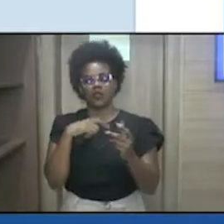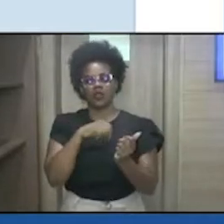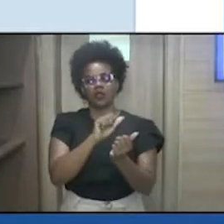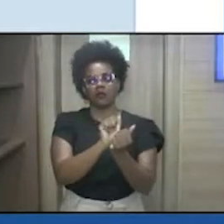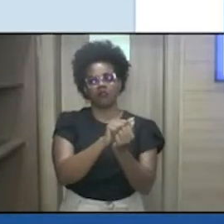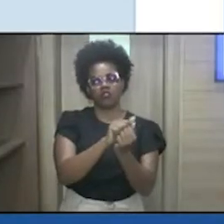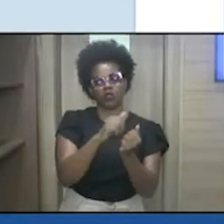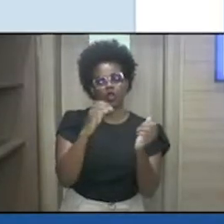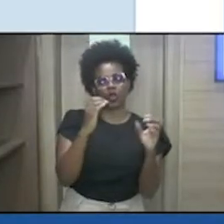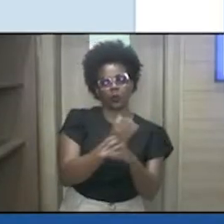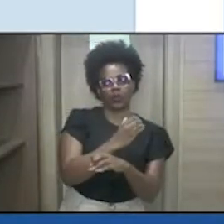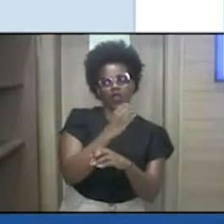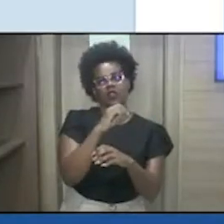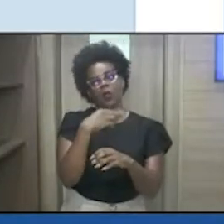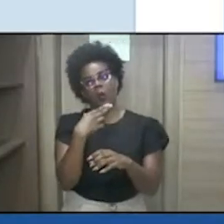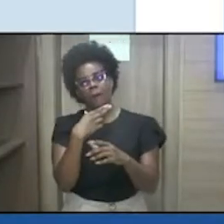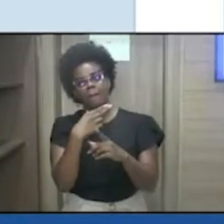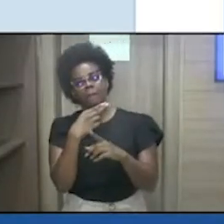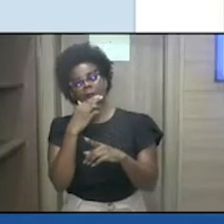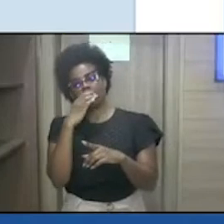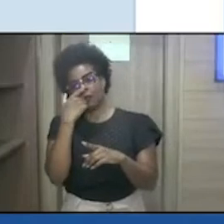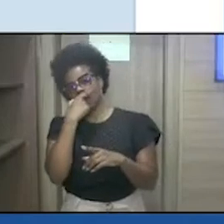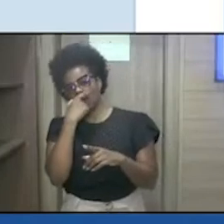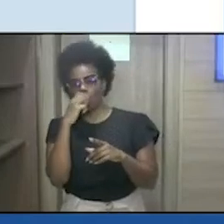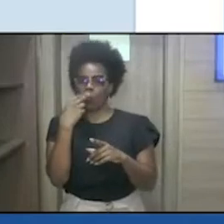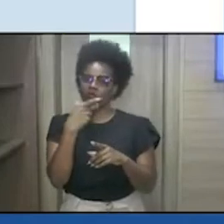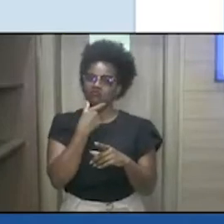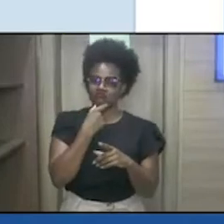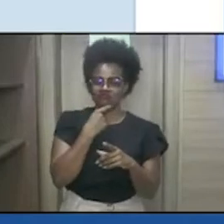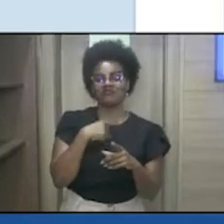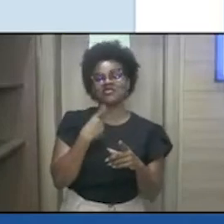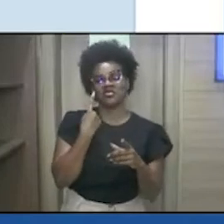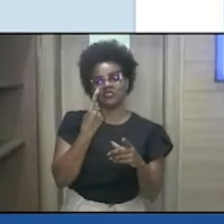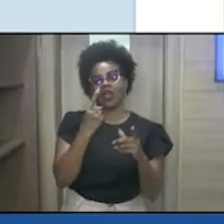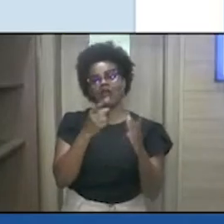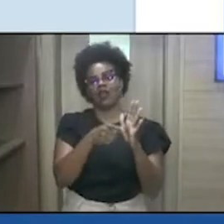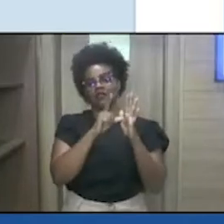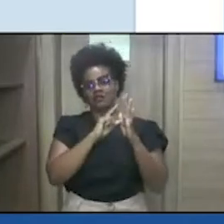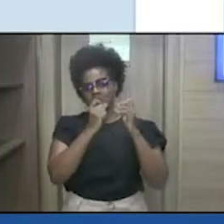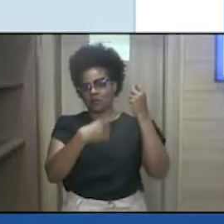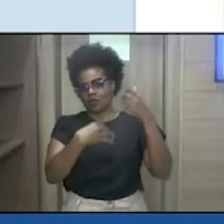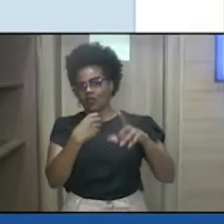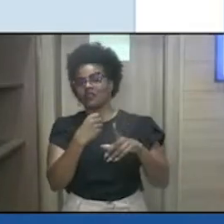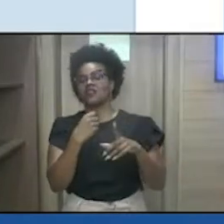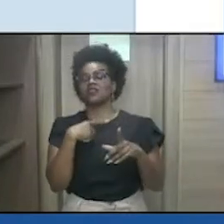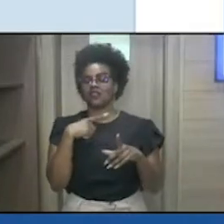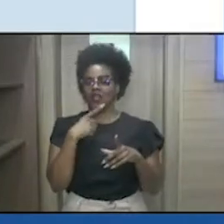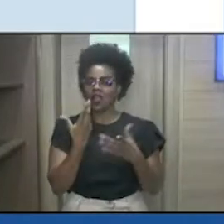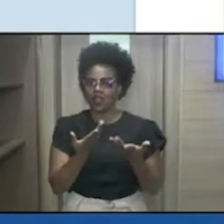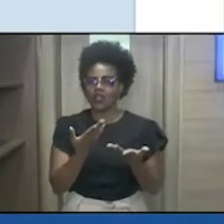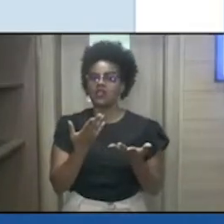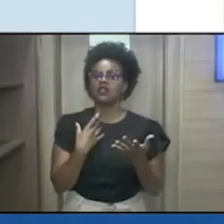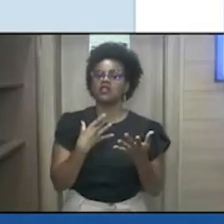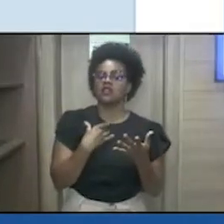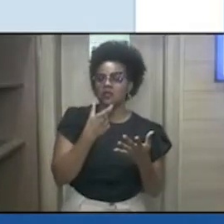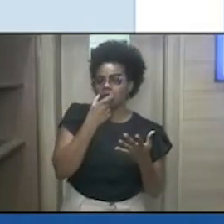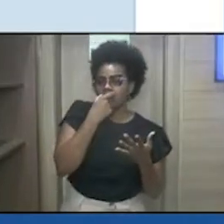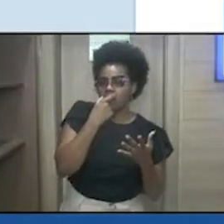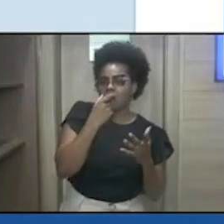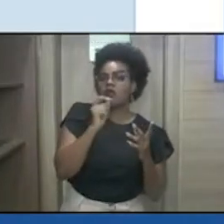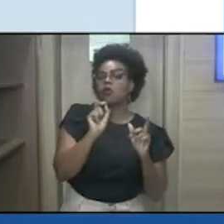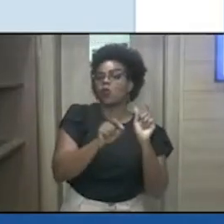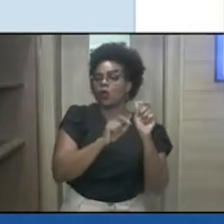total e parcial, incluindo essa questão que Sônia já destacou, que uma parte dessa parcial